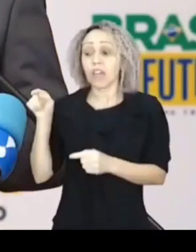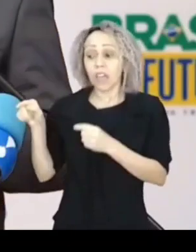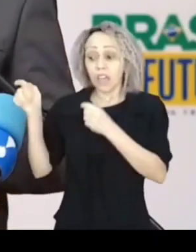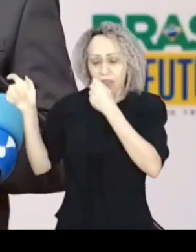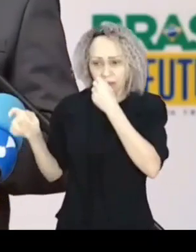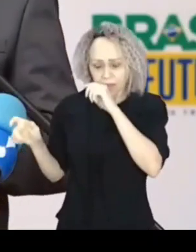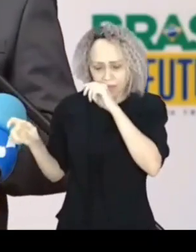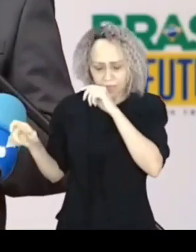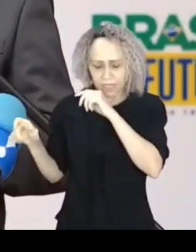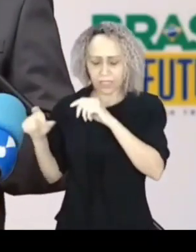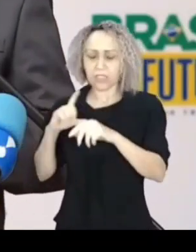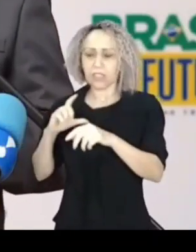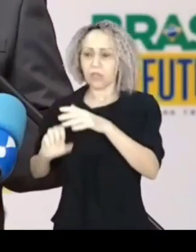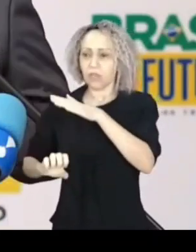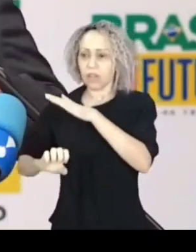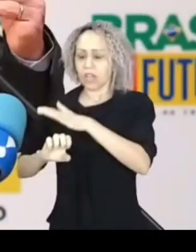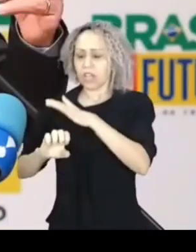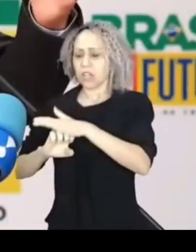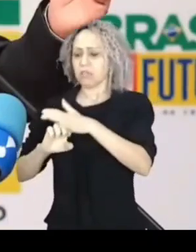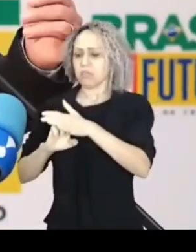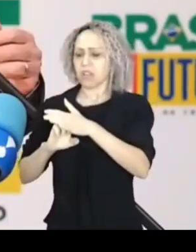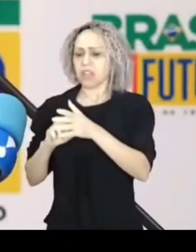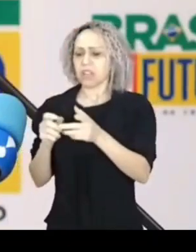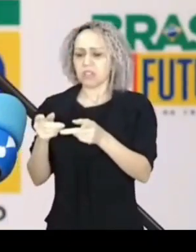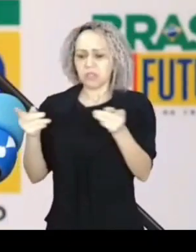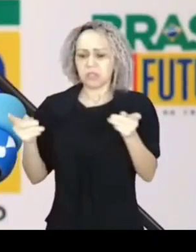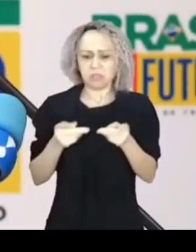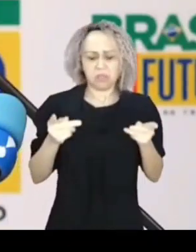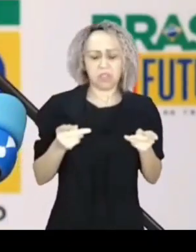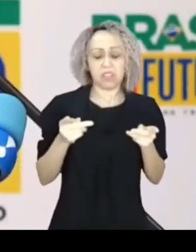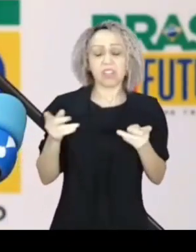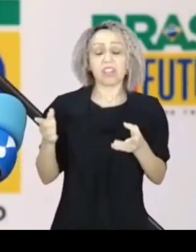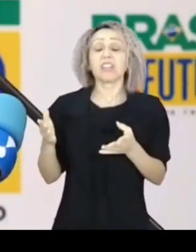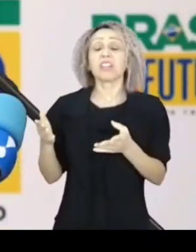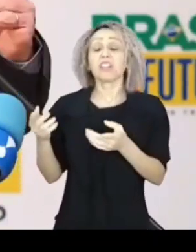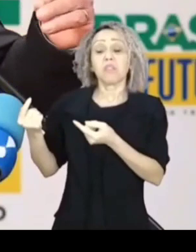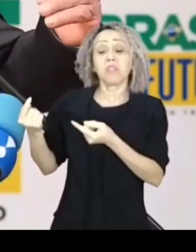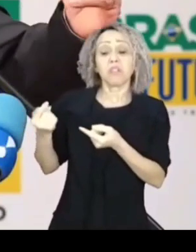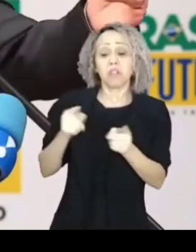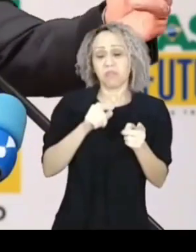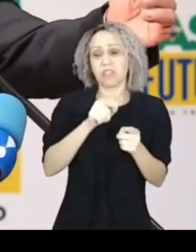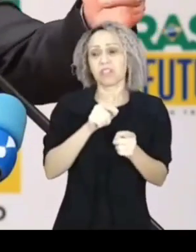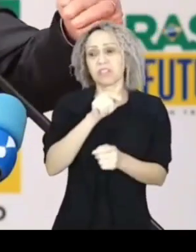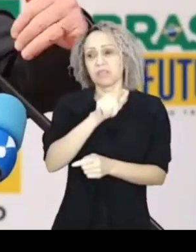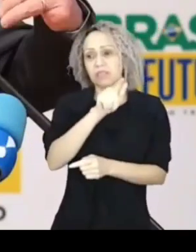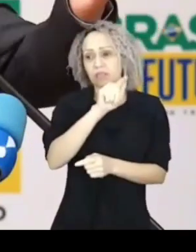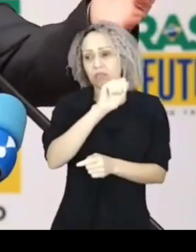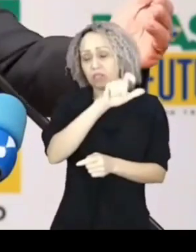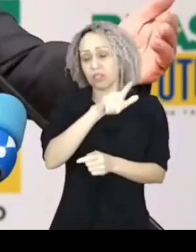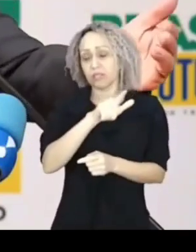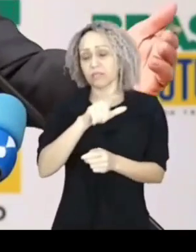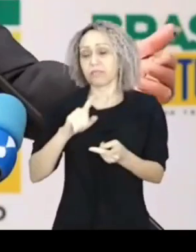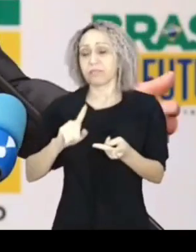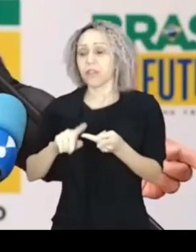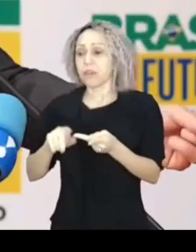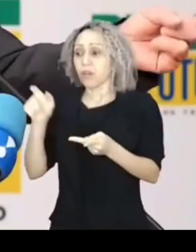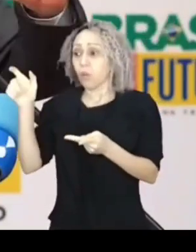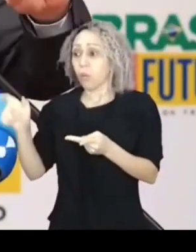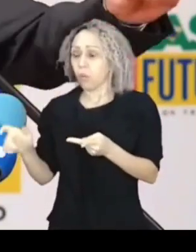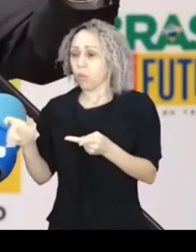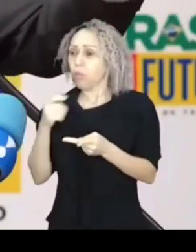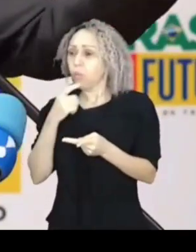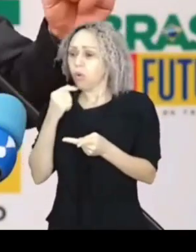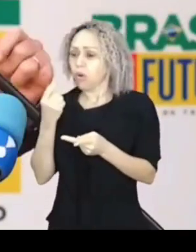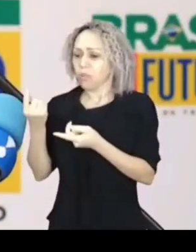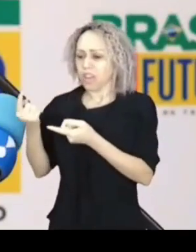o Auxílio Brasil. Nós já vimos outra vez que aquele fazendeiro que ameaçou uma moça que disse que ia votar o Lula, de que ela não ia